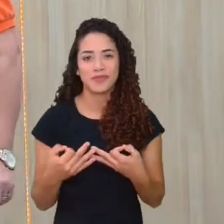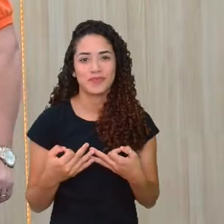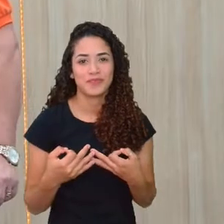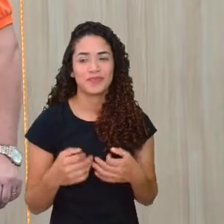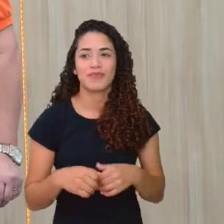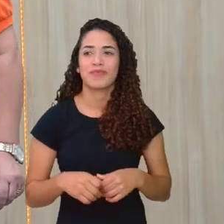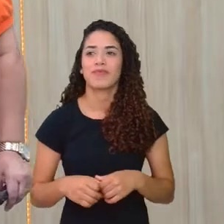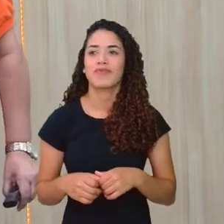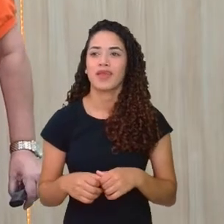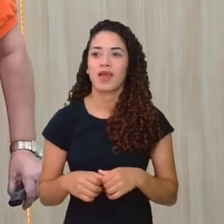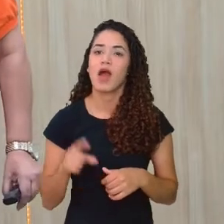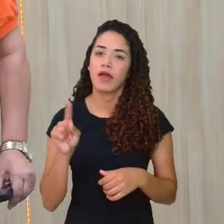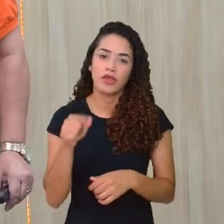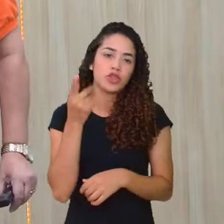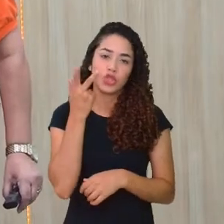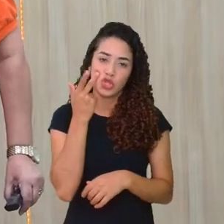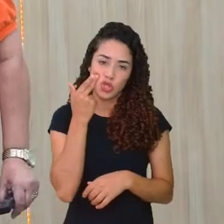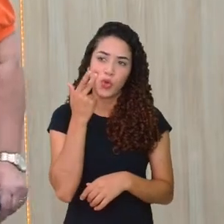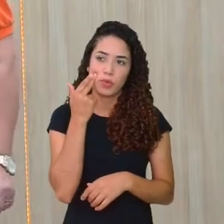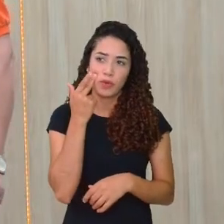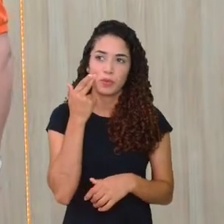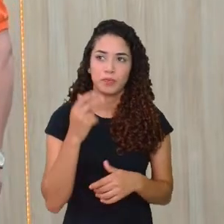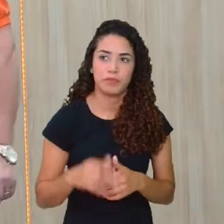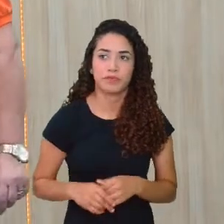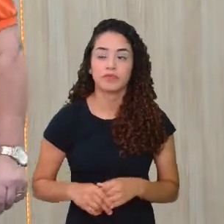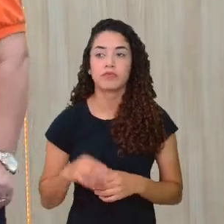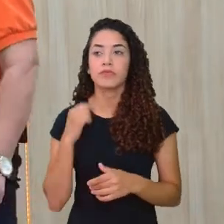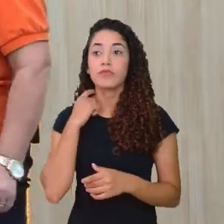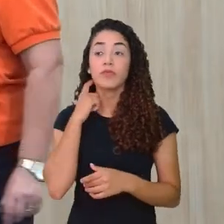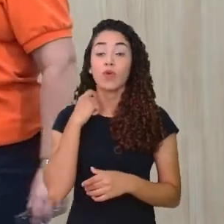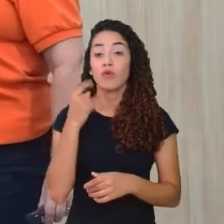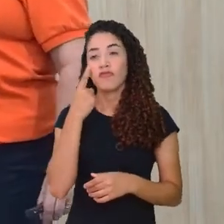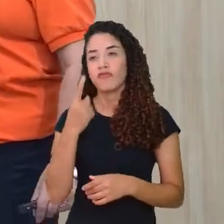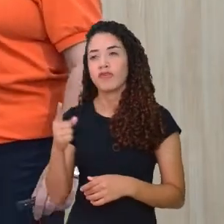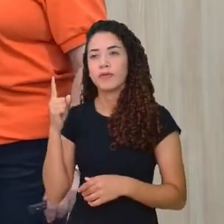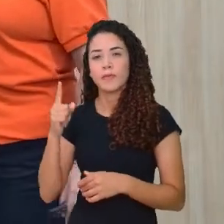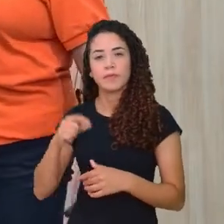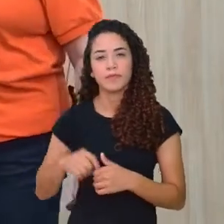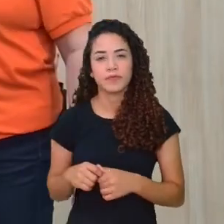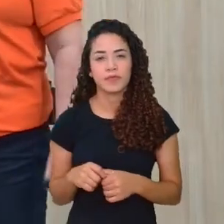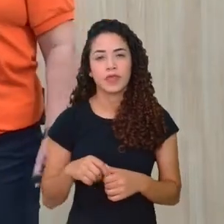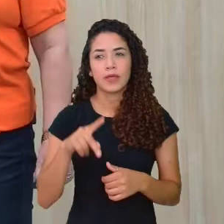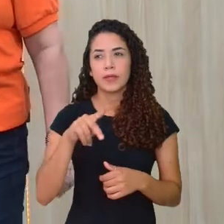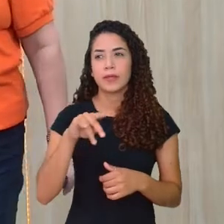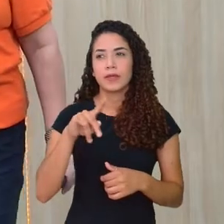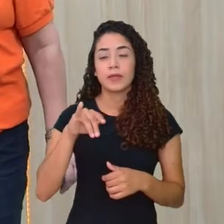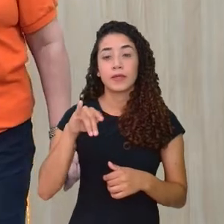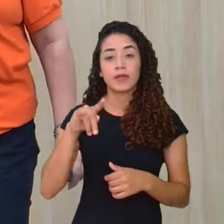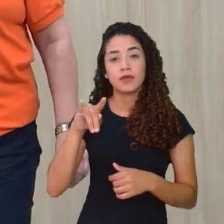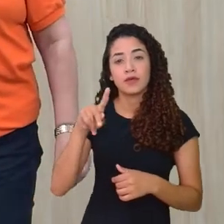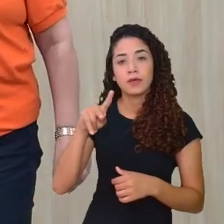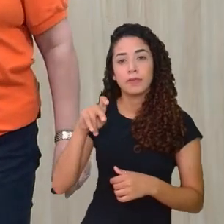Então, a gente está considerando aqui esse indivíduo normal. Aqui, a hipermetropia. Veja que é